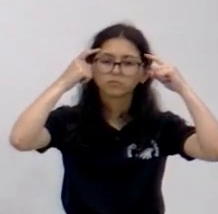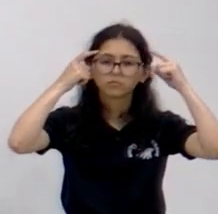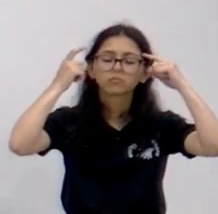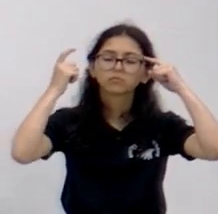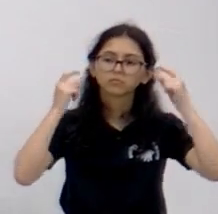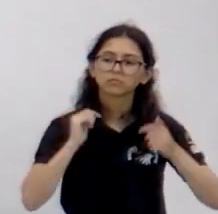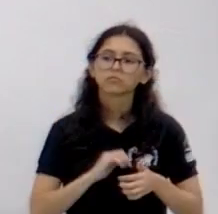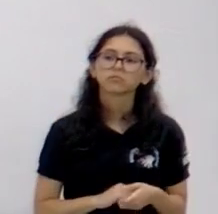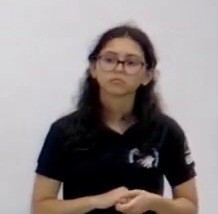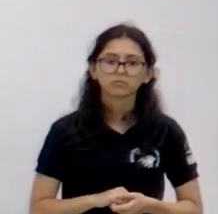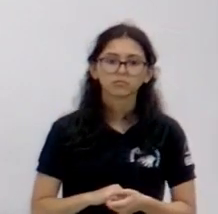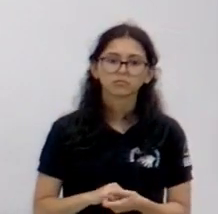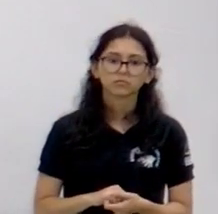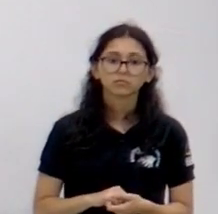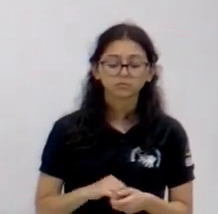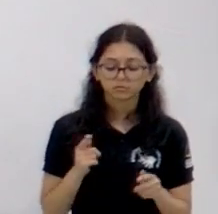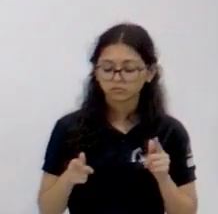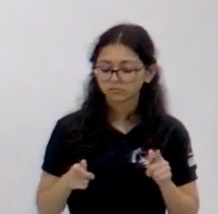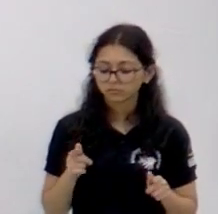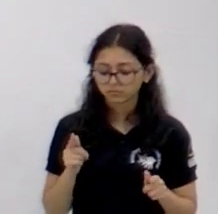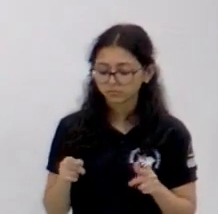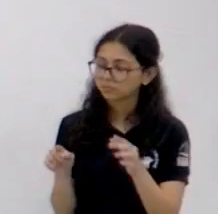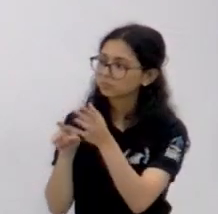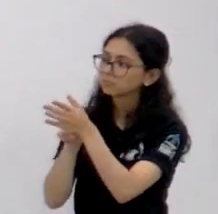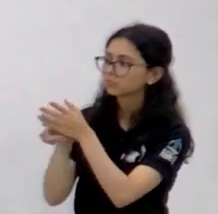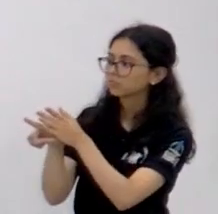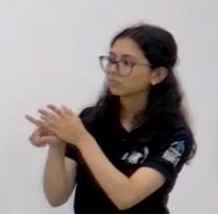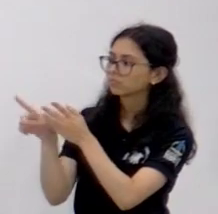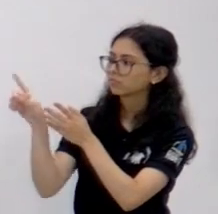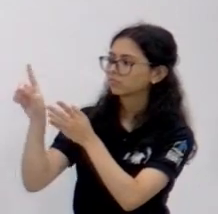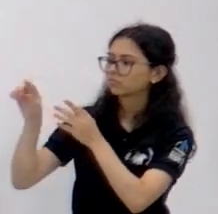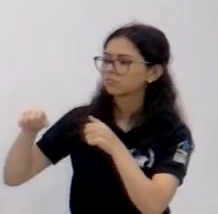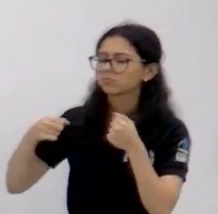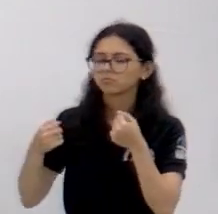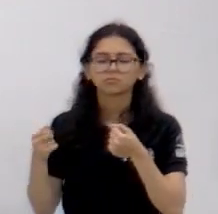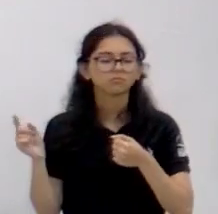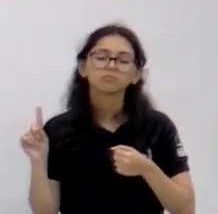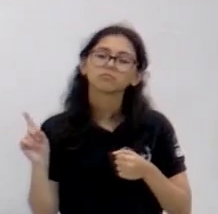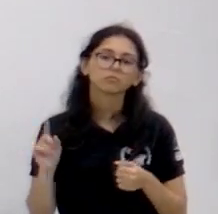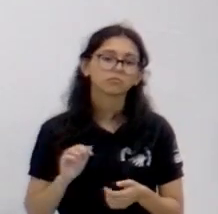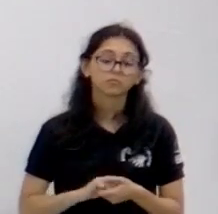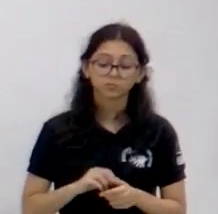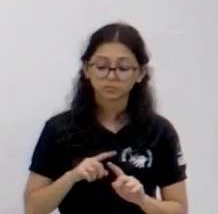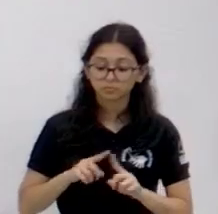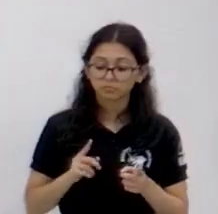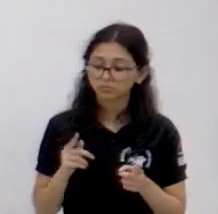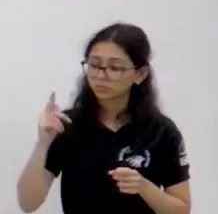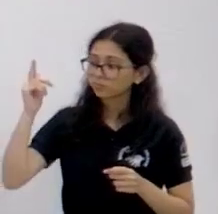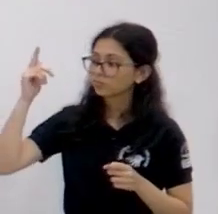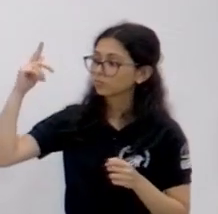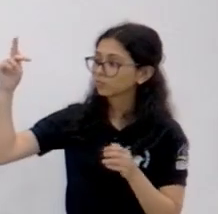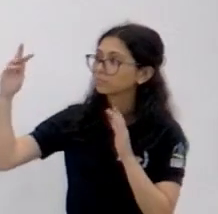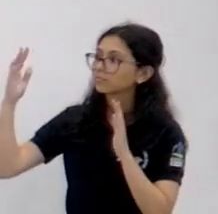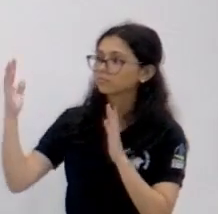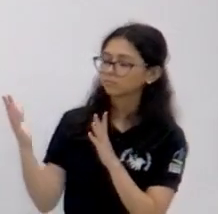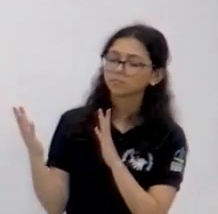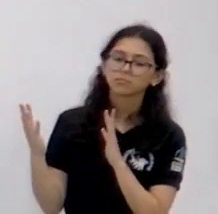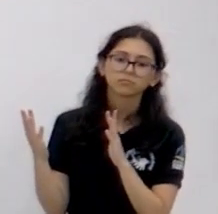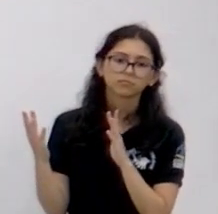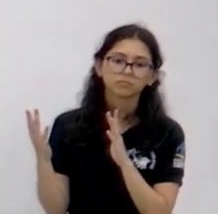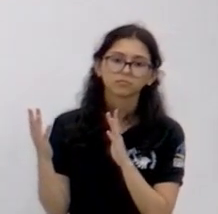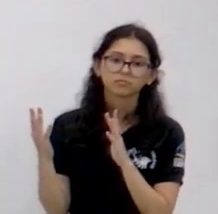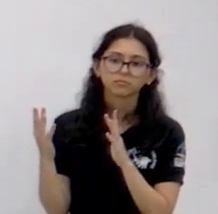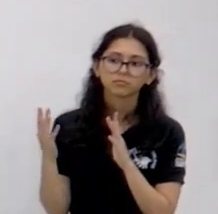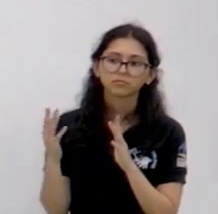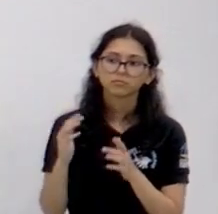Gideão questiona, não do poder de Deus, mas de sua intervenção. Que Deus tem poder? Tem, mas Deus não está